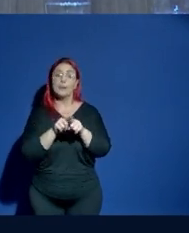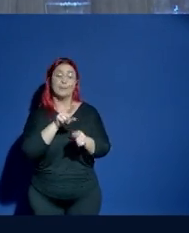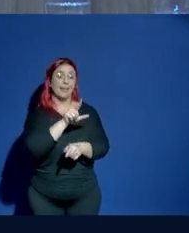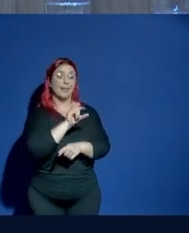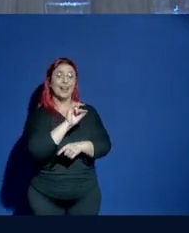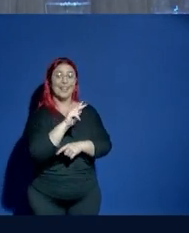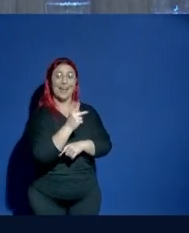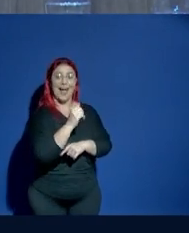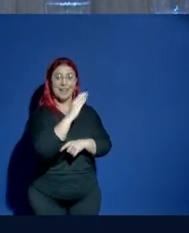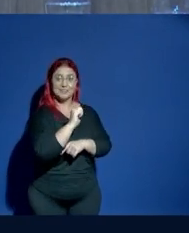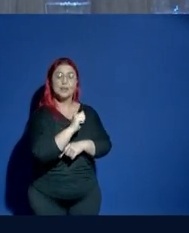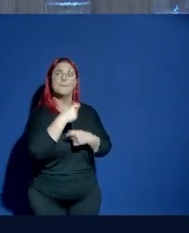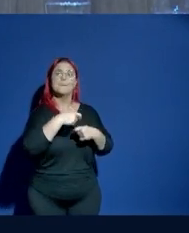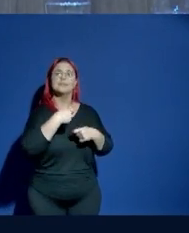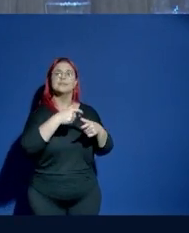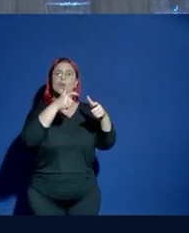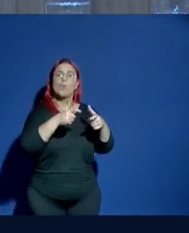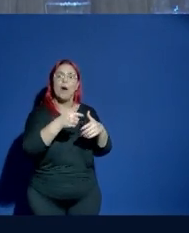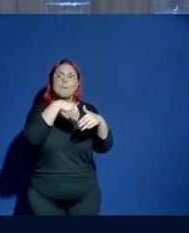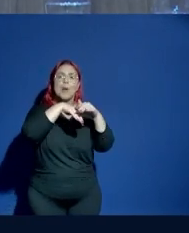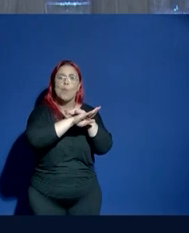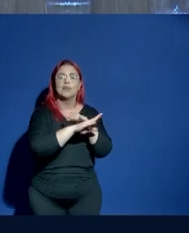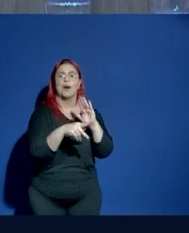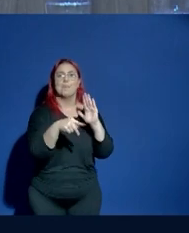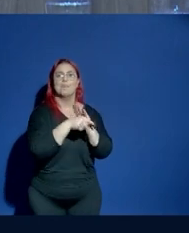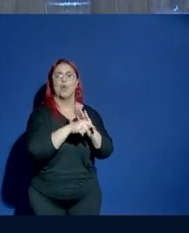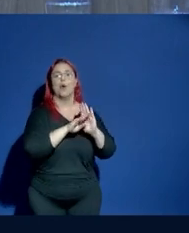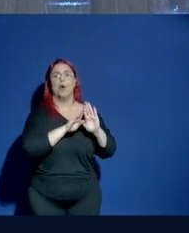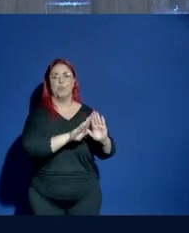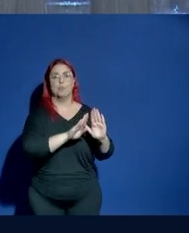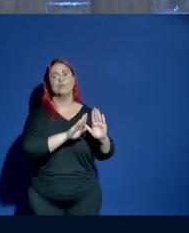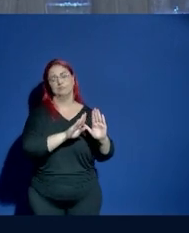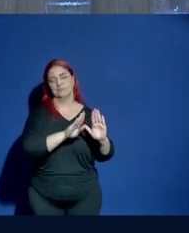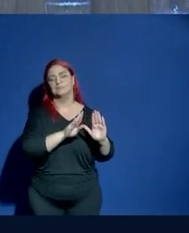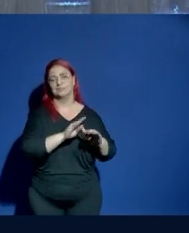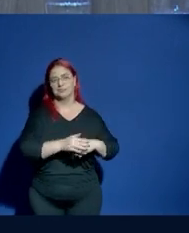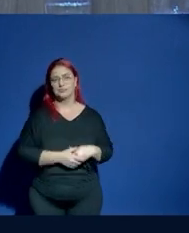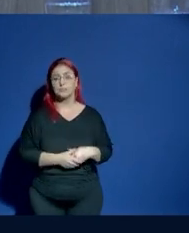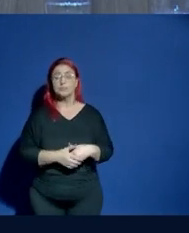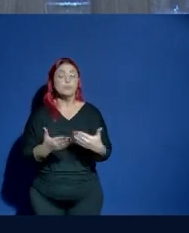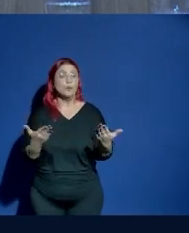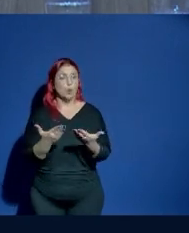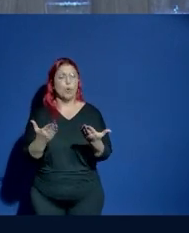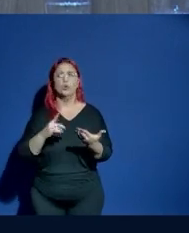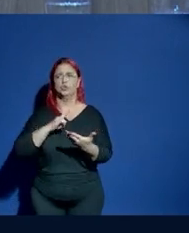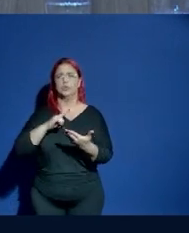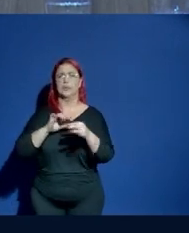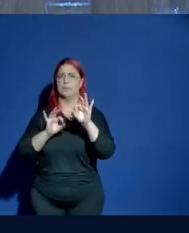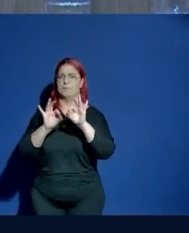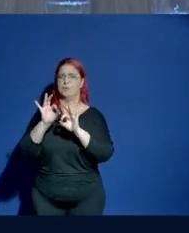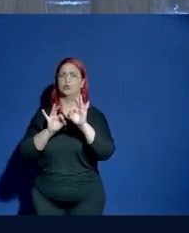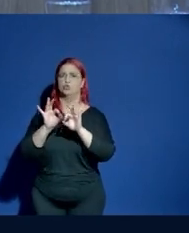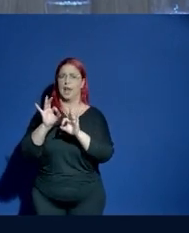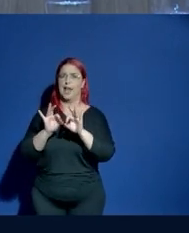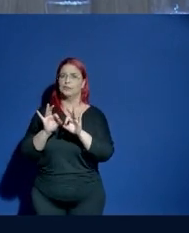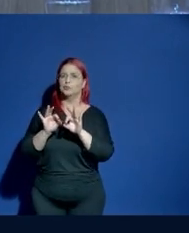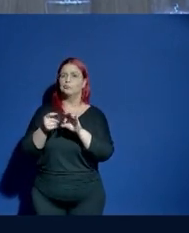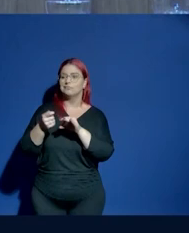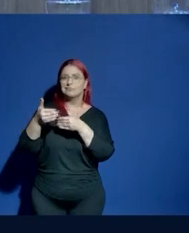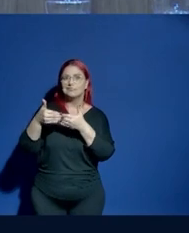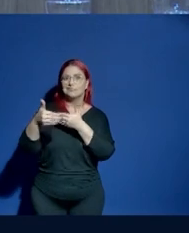de uma capacidade de armazenagem dessa vinhaça menor e hoje acho que já estamos com um projeto em operação